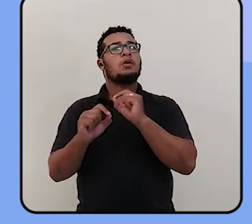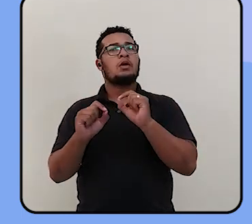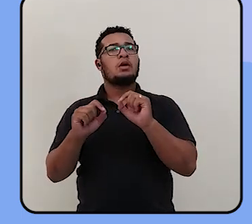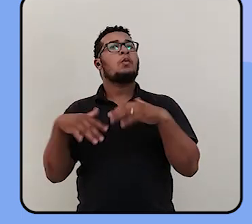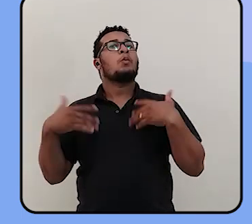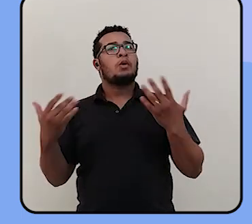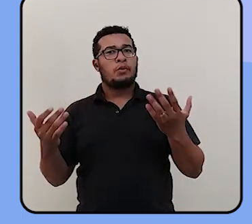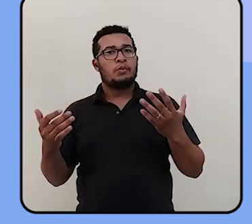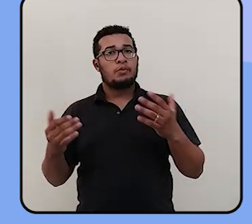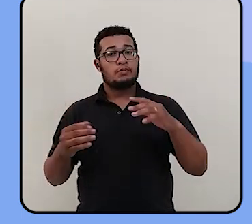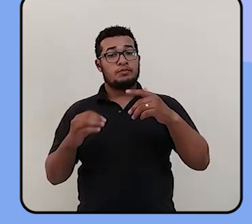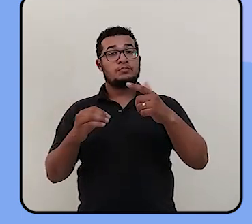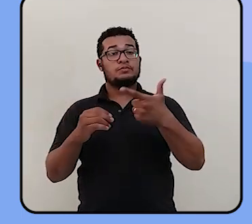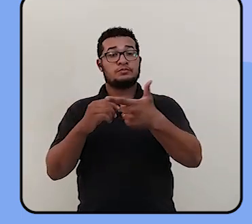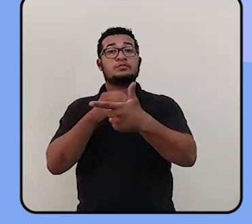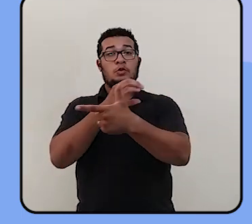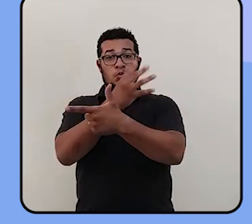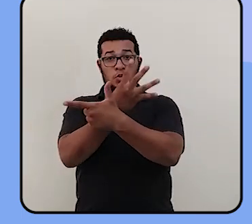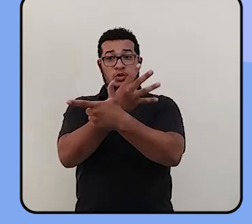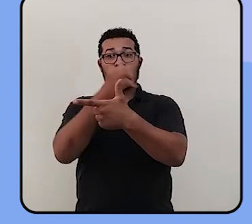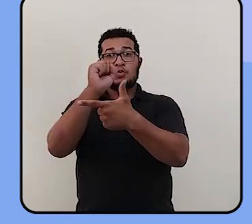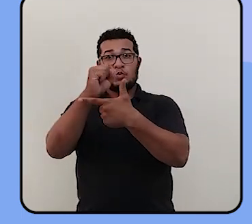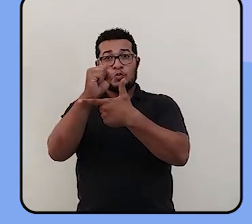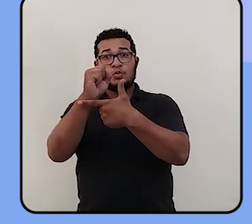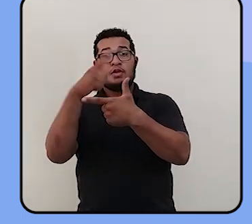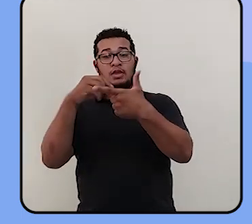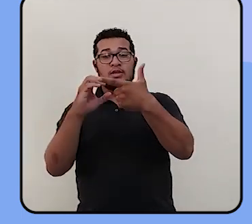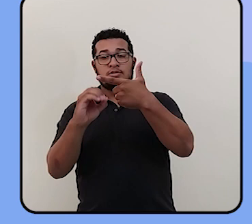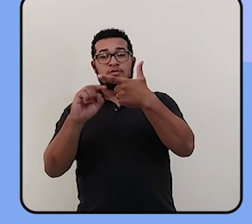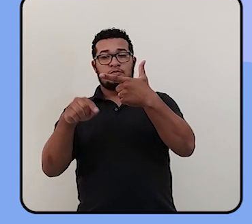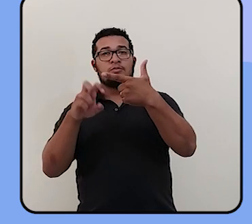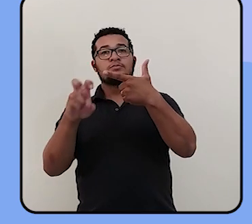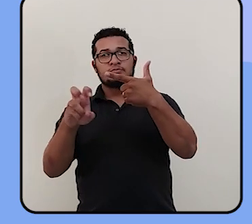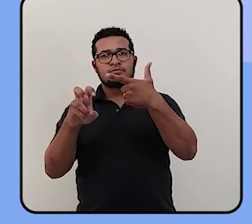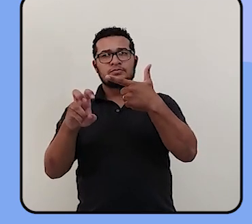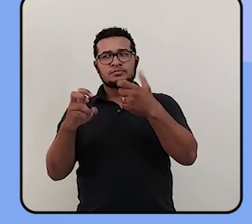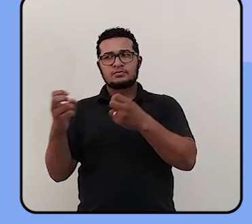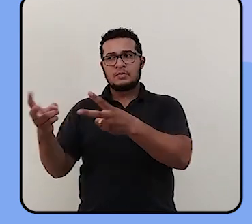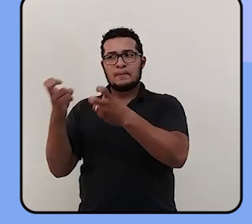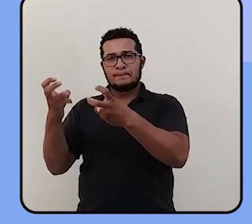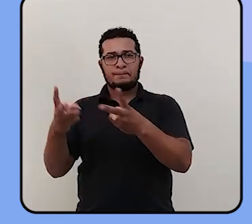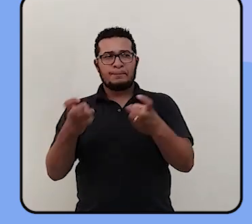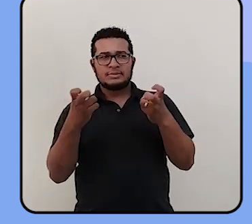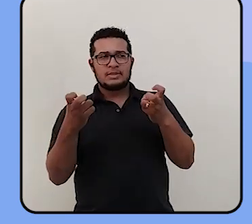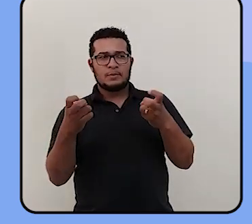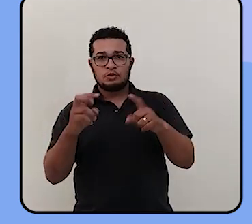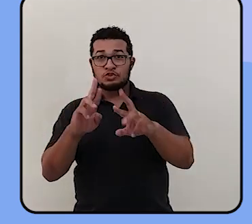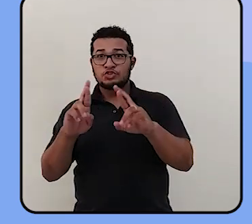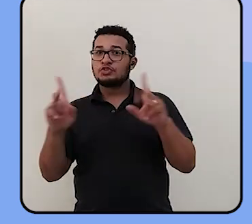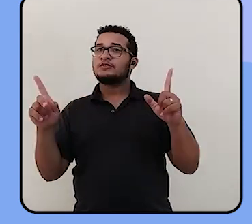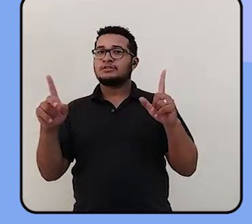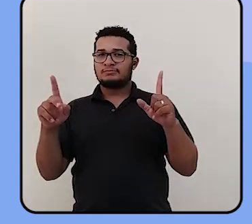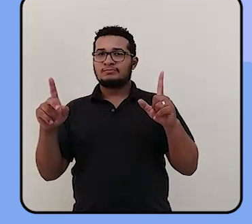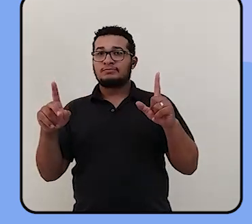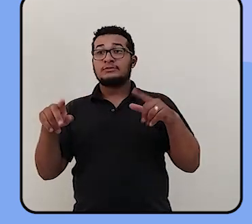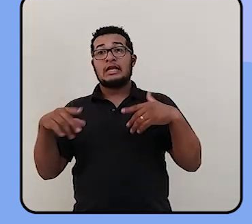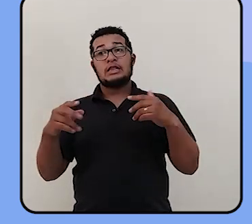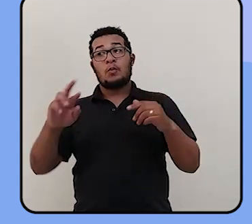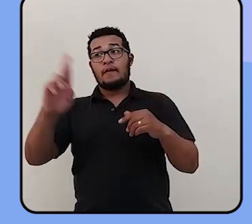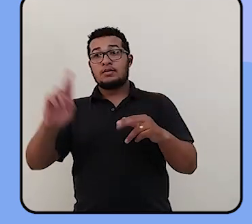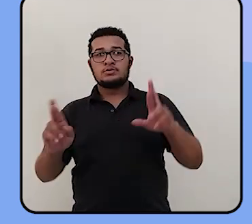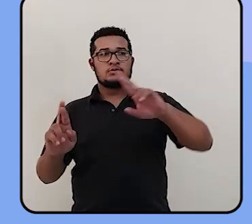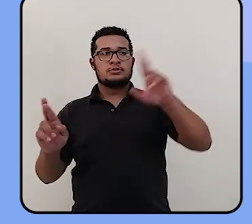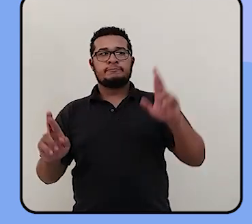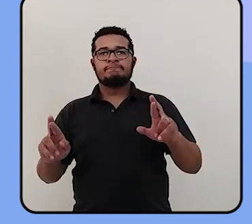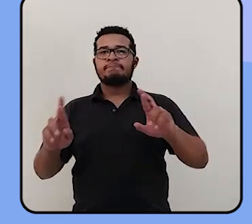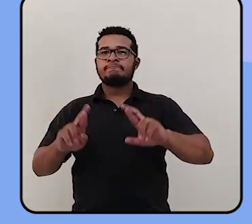de proporcionalidade é 0,5. Percebeu que elas não são iguais? Então, nós dizemos que as razões